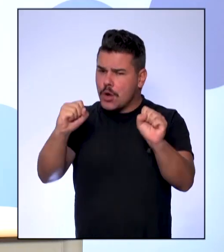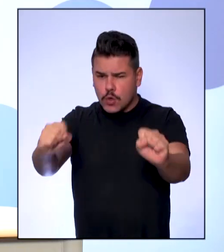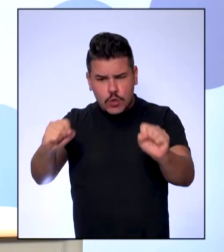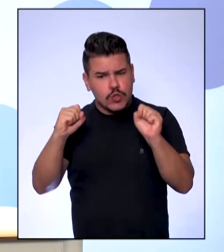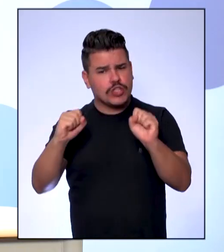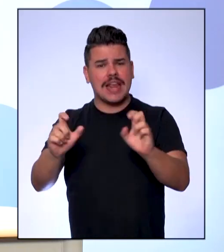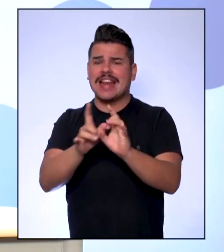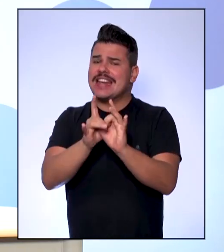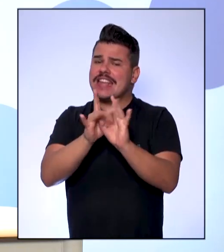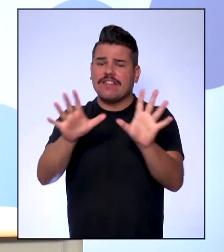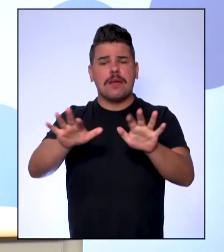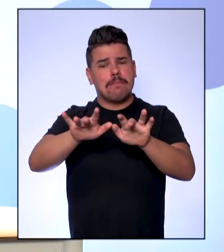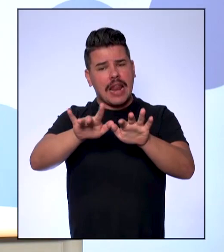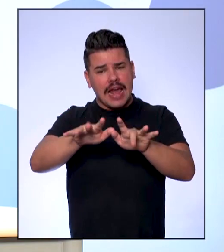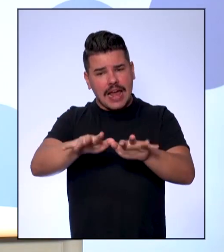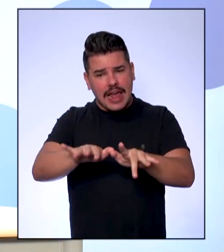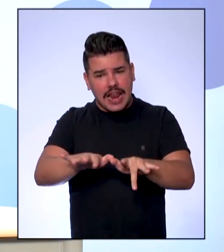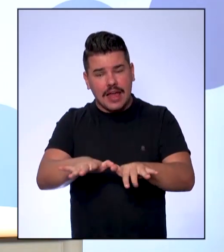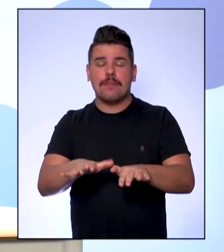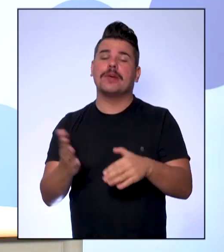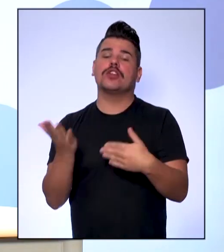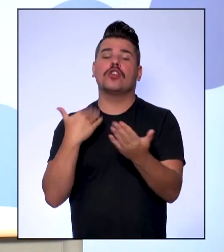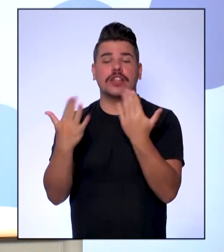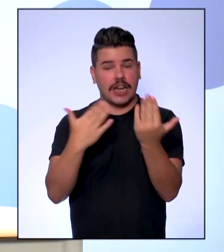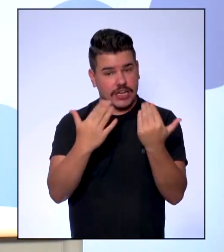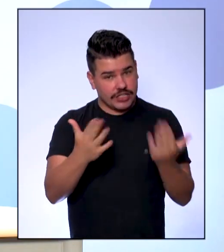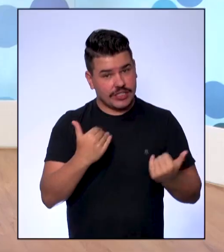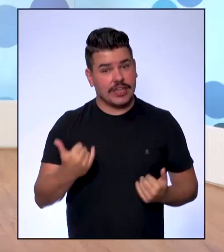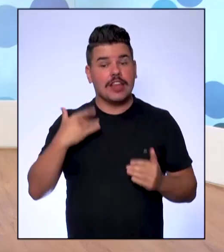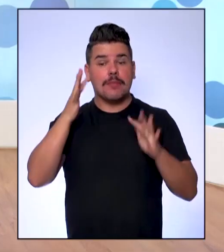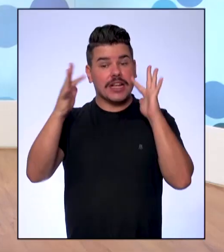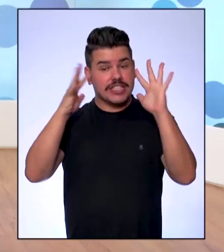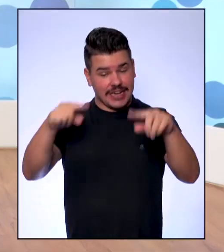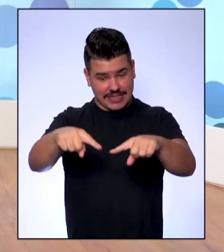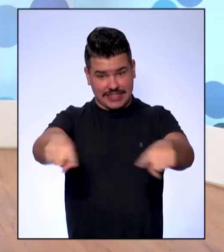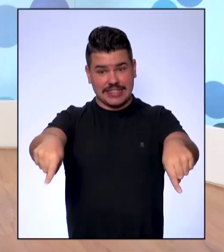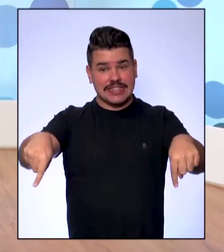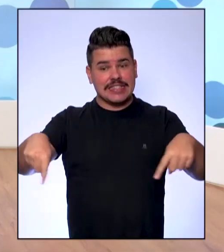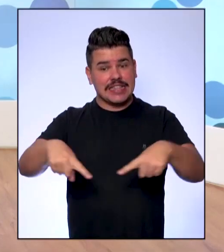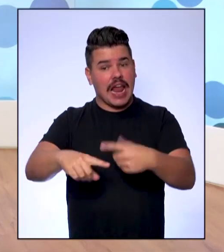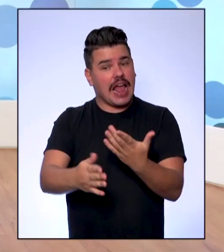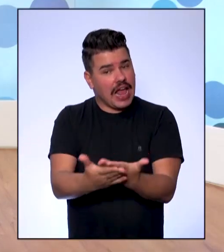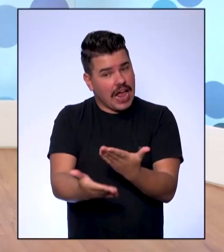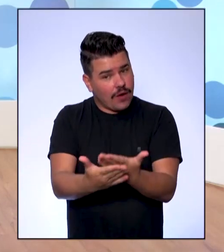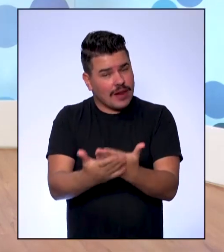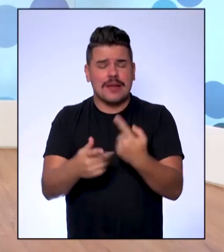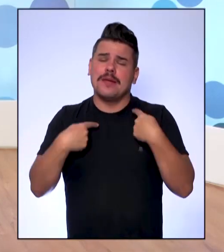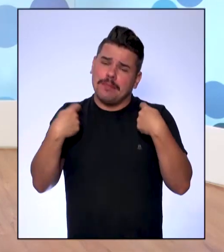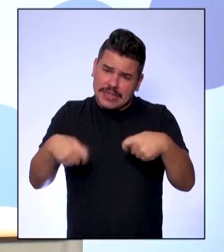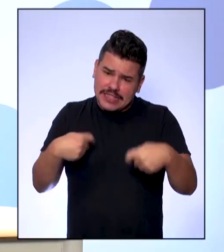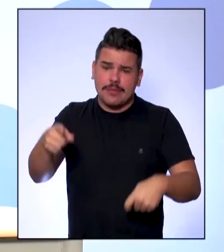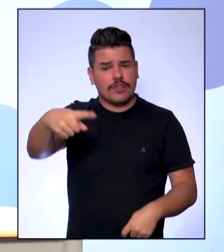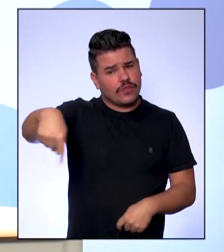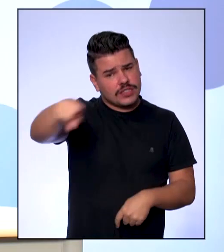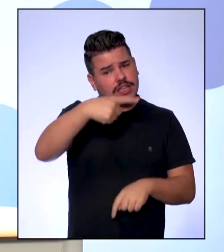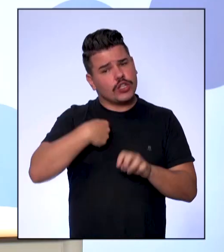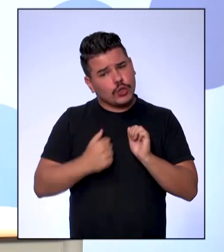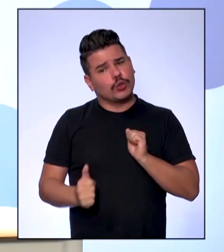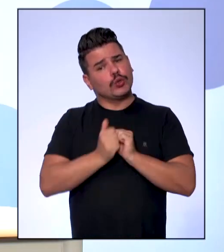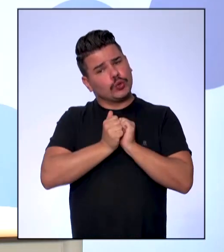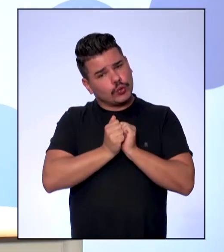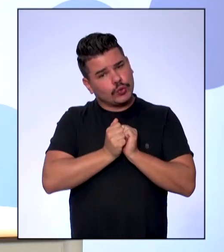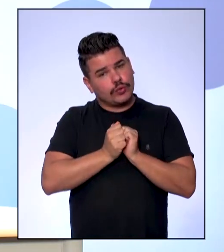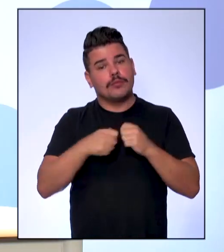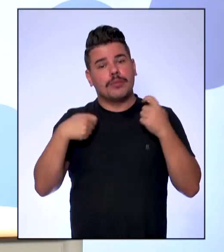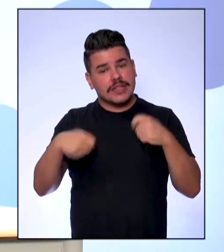tudo no chat, para que a gente possa interagir. Imagina que nós estamos dentro de uma sala de aula. Nós precisamos dos alunos. Então, a gente precisa que